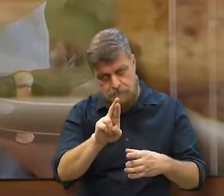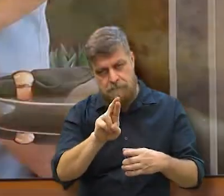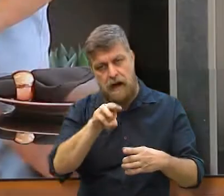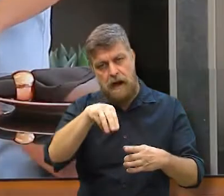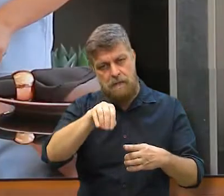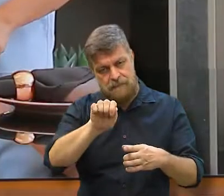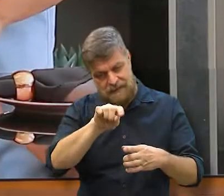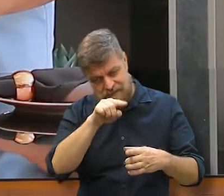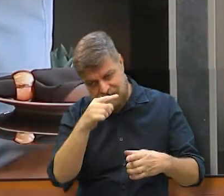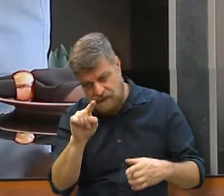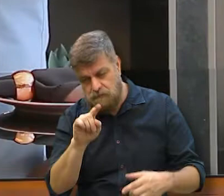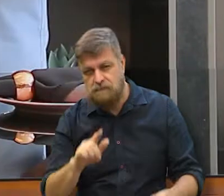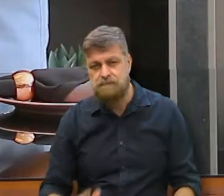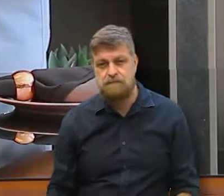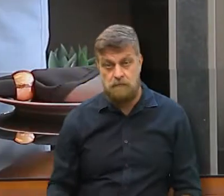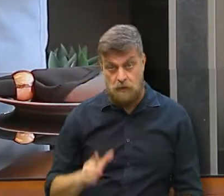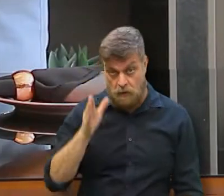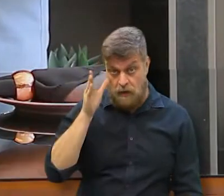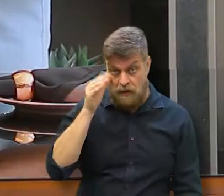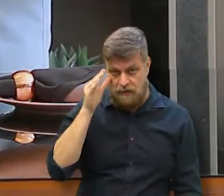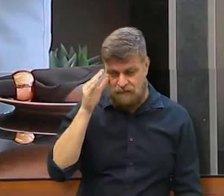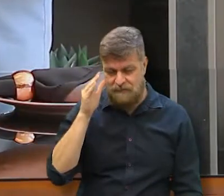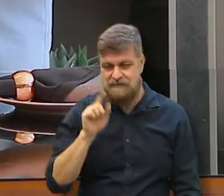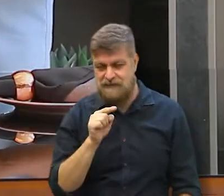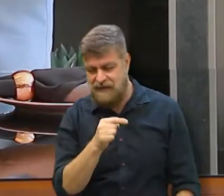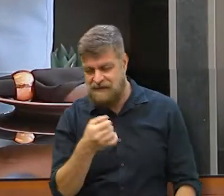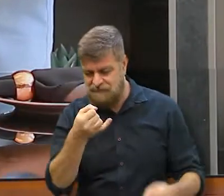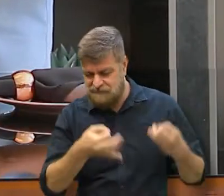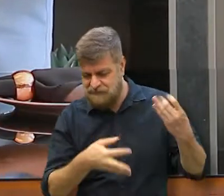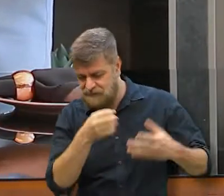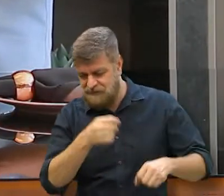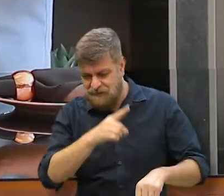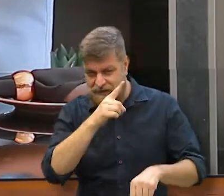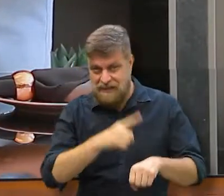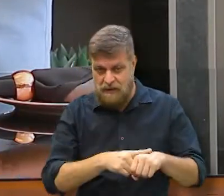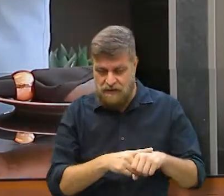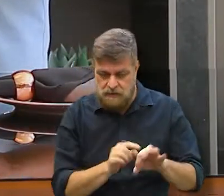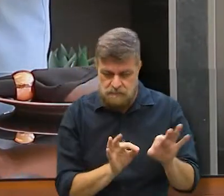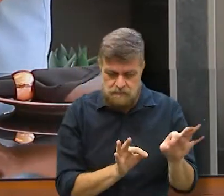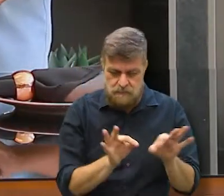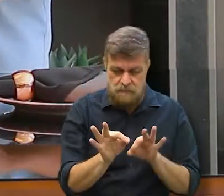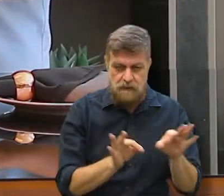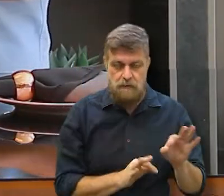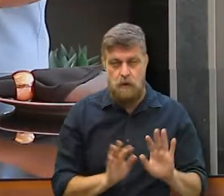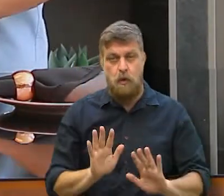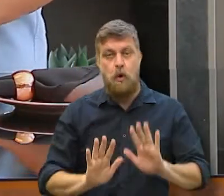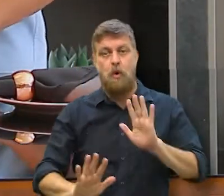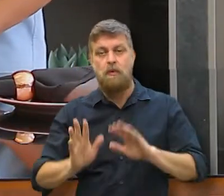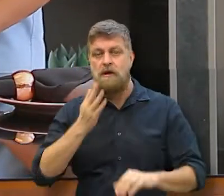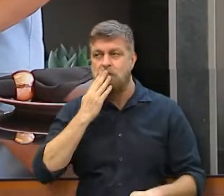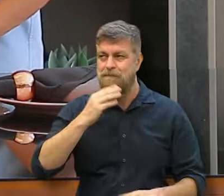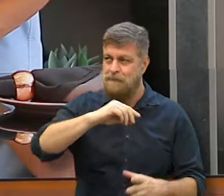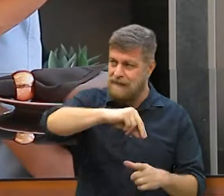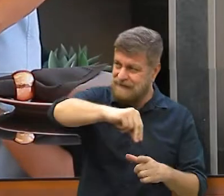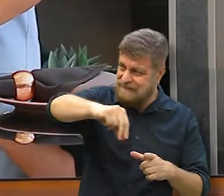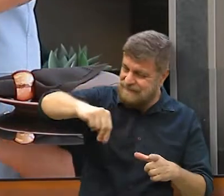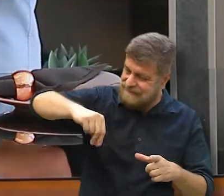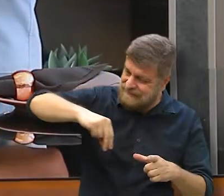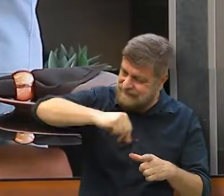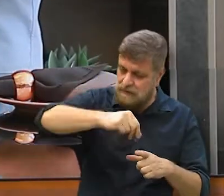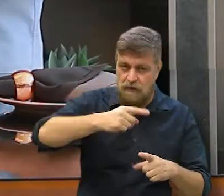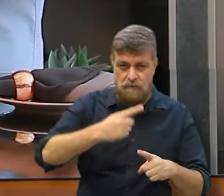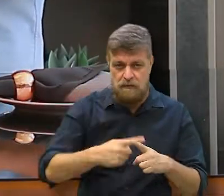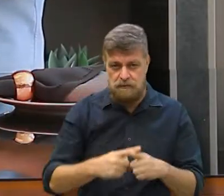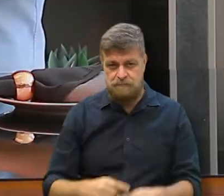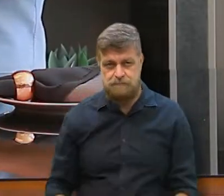Uma coisa interessante também que ela estava falando para a gente durante o modo de preparo é para tomar cuidado com o sal.